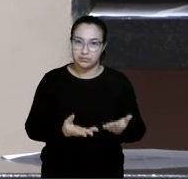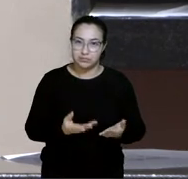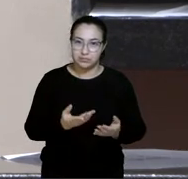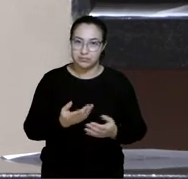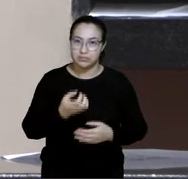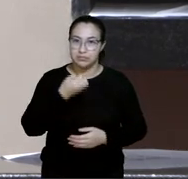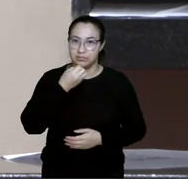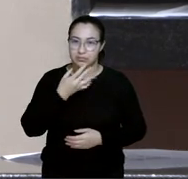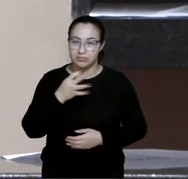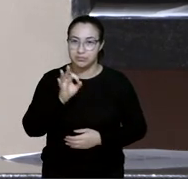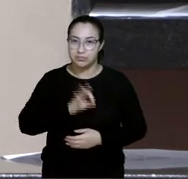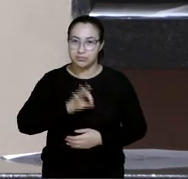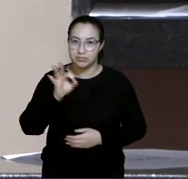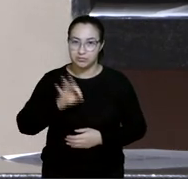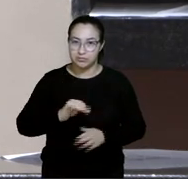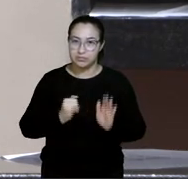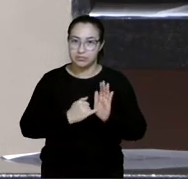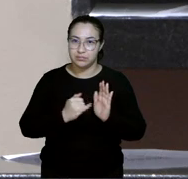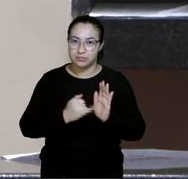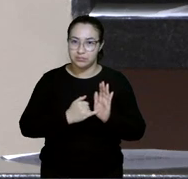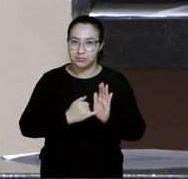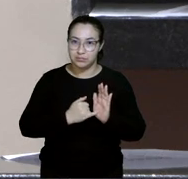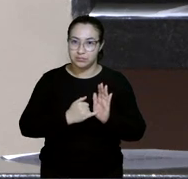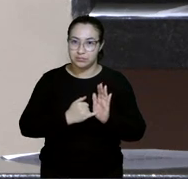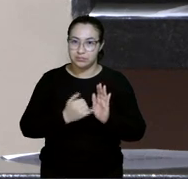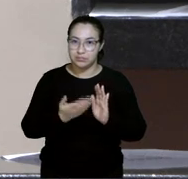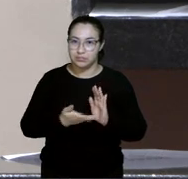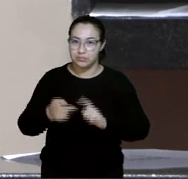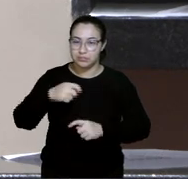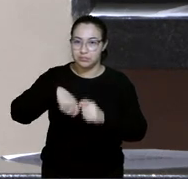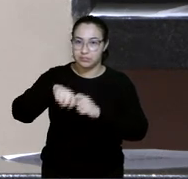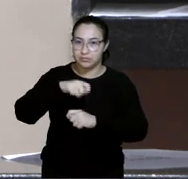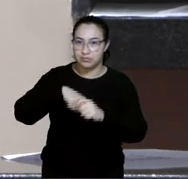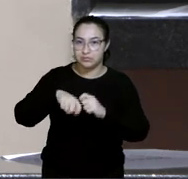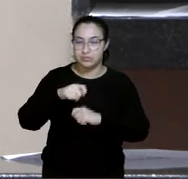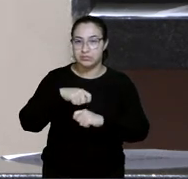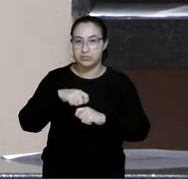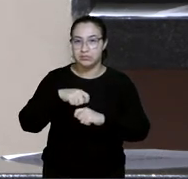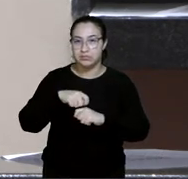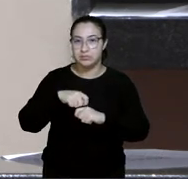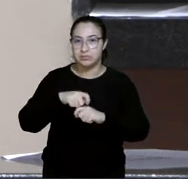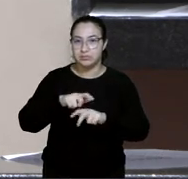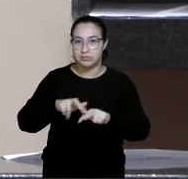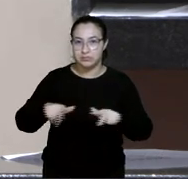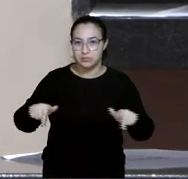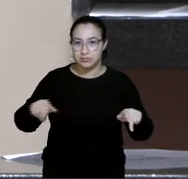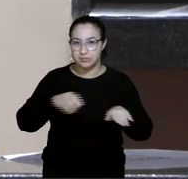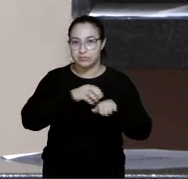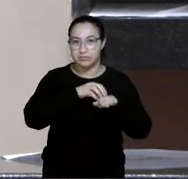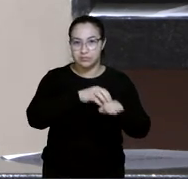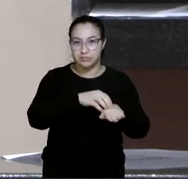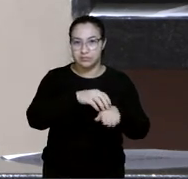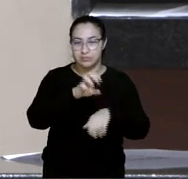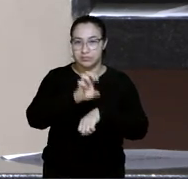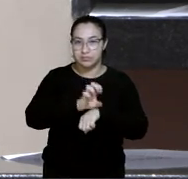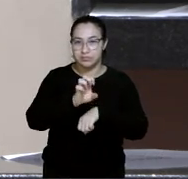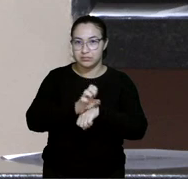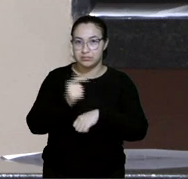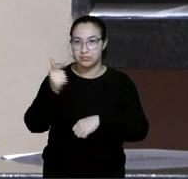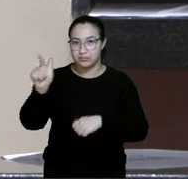ao imposto sobre operações relativas à circulação de mercadorias e sobre prestações de serviços de transporte interestadual e intermunicipal